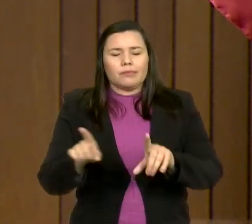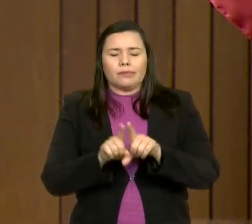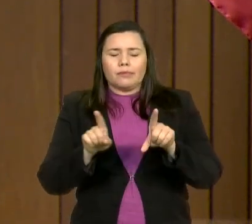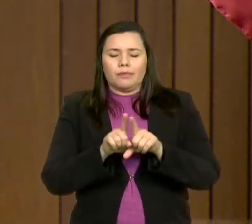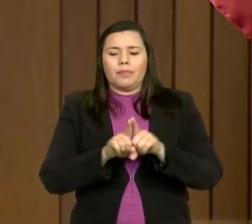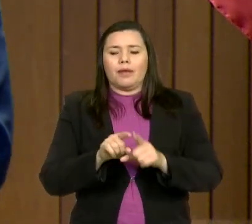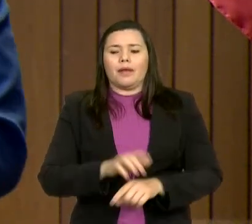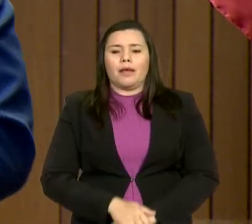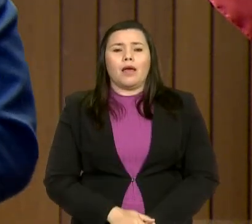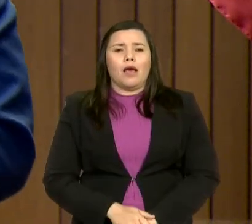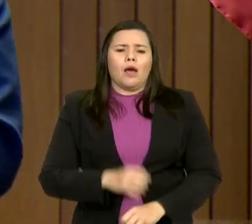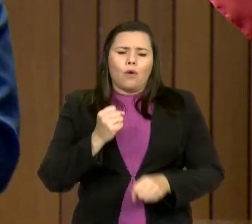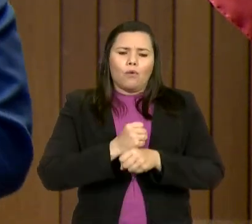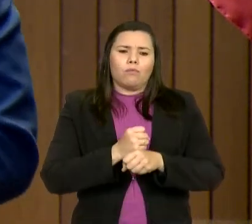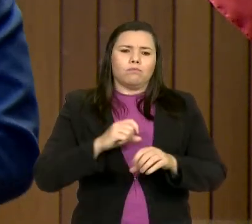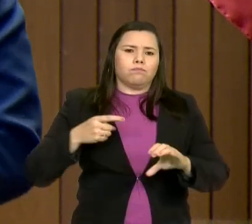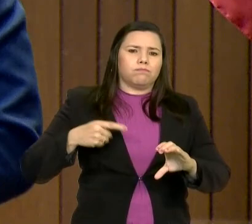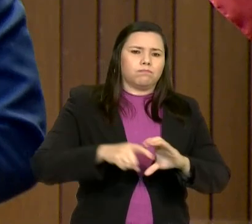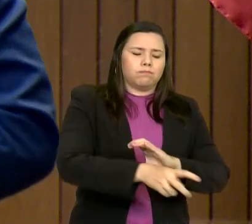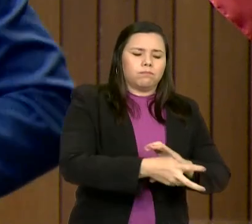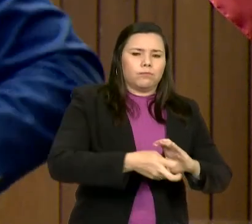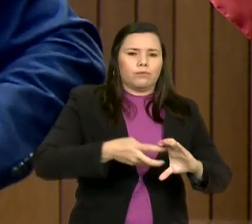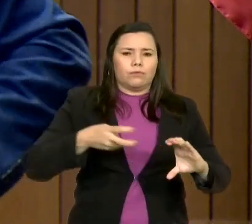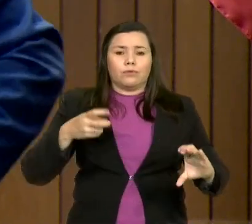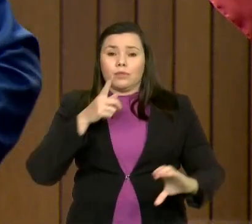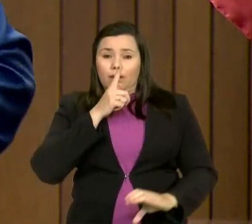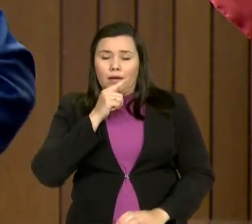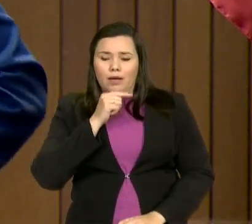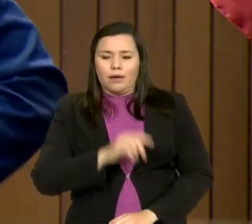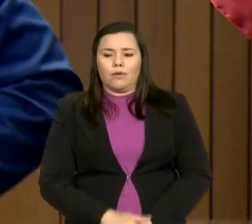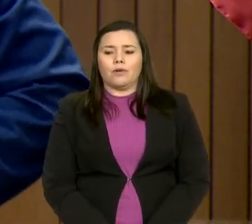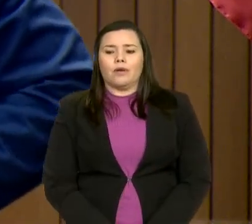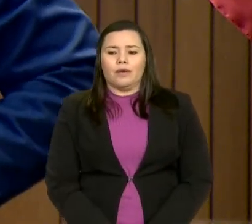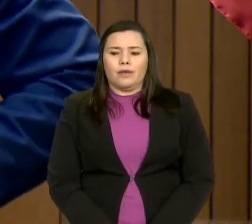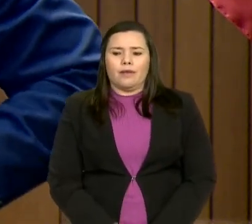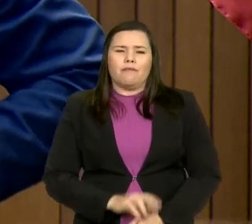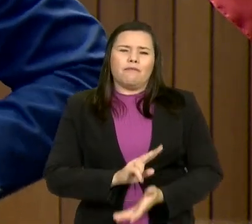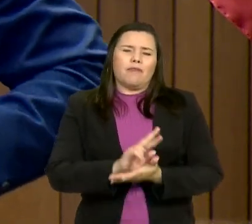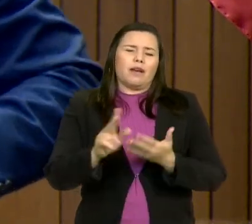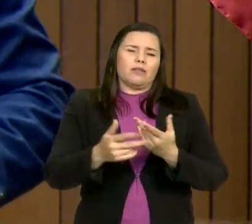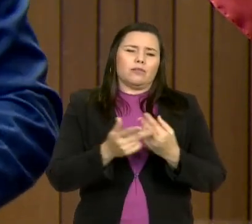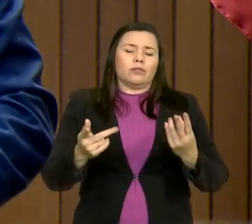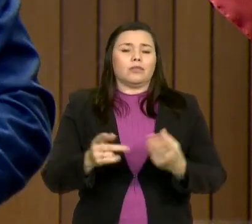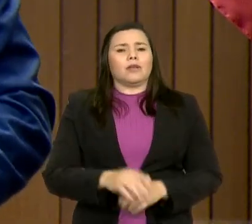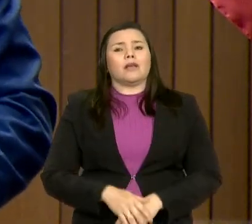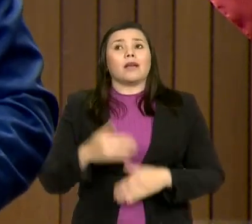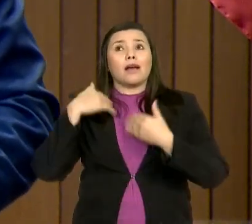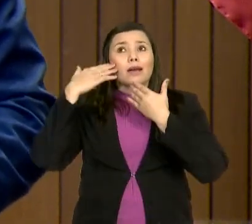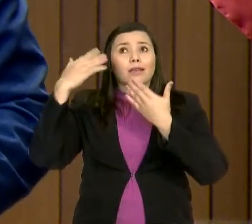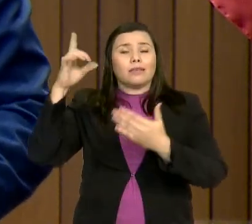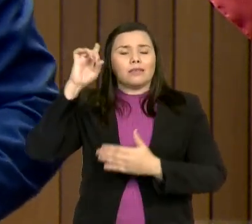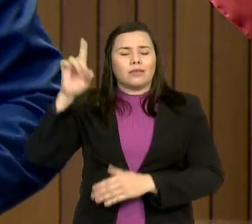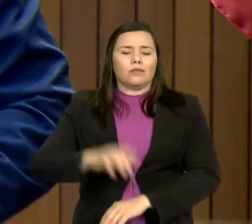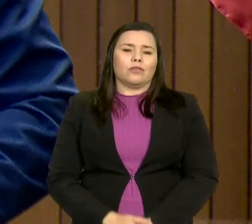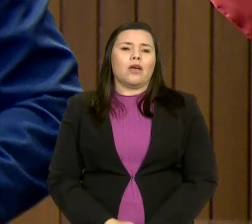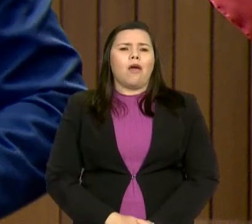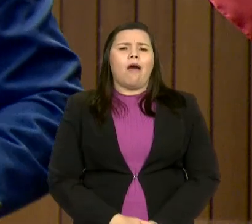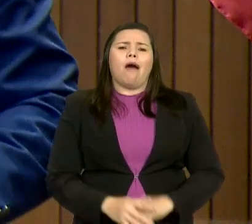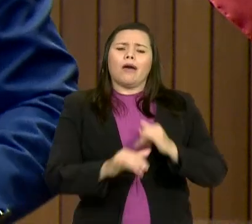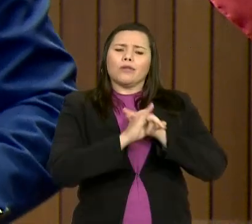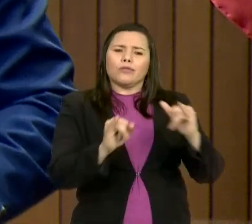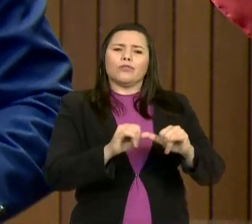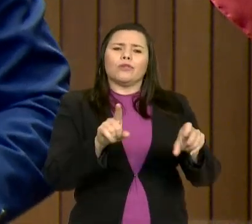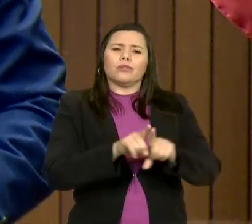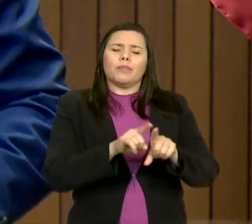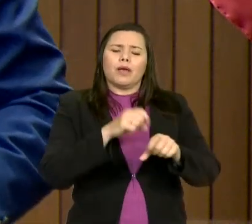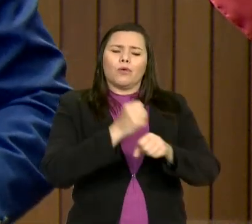muita outra infraestrutura. Mas, graças a Deus, o nosso governador Carlos Brandão prontamente anunciou a Praça da Família,